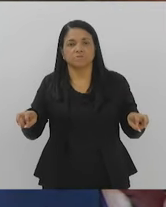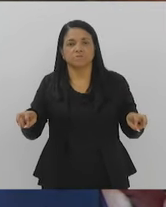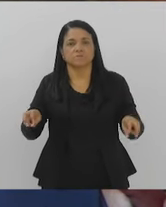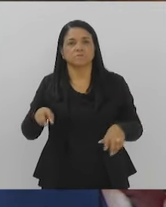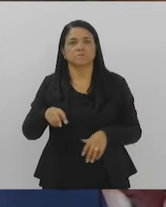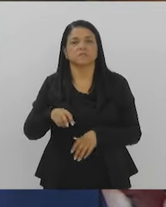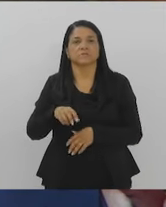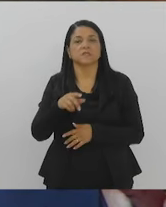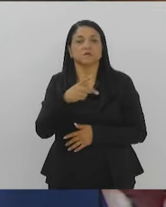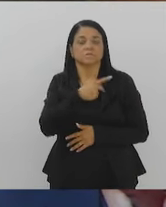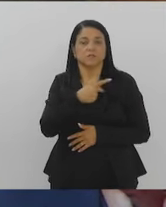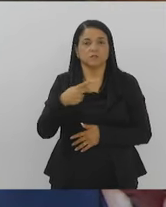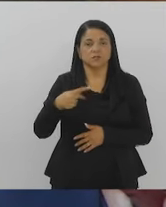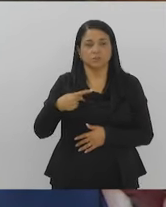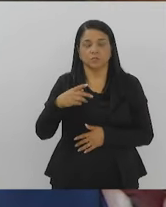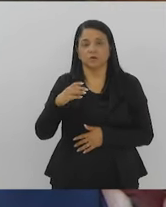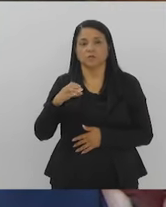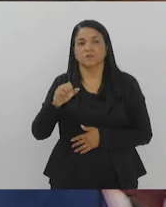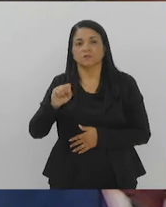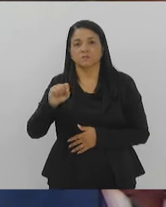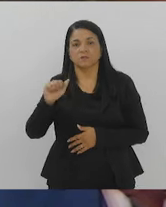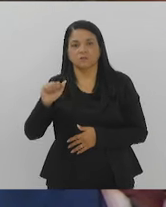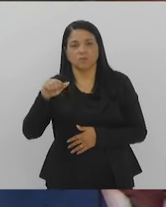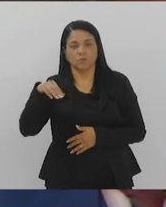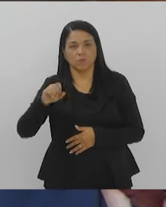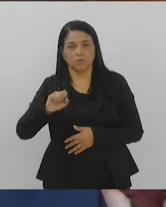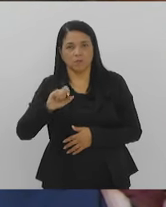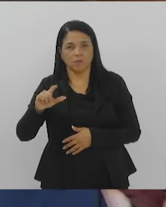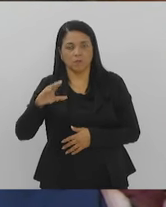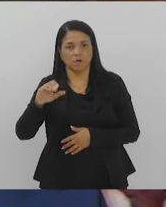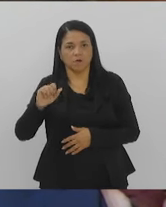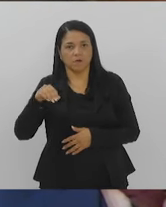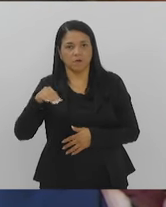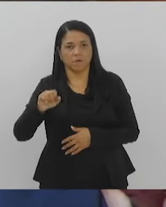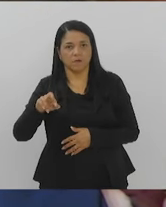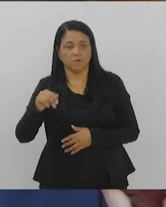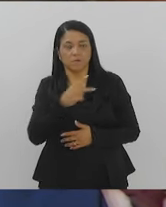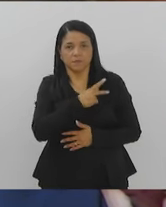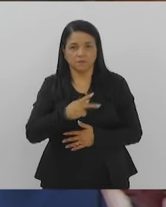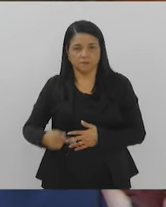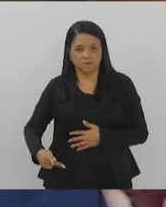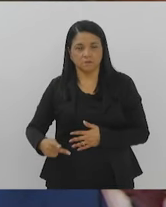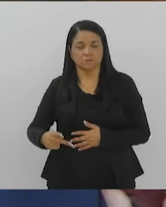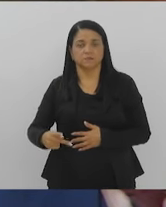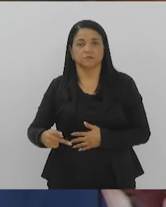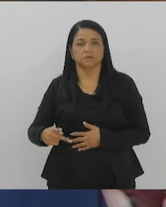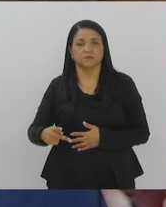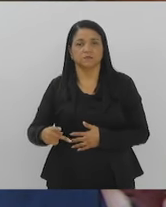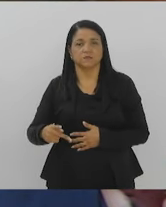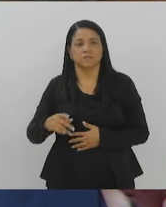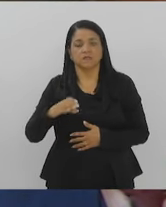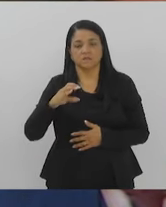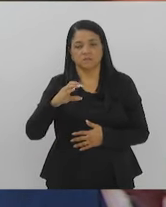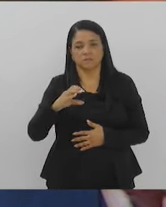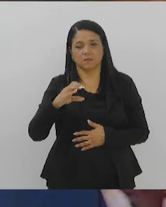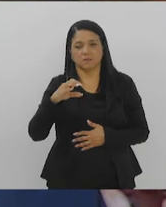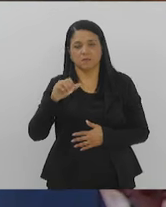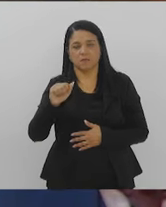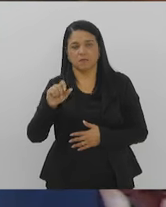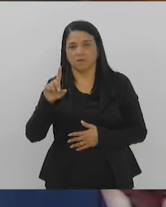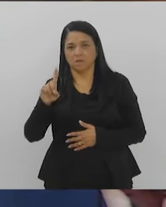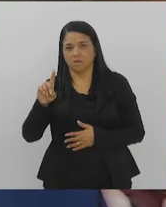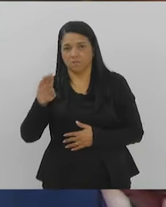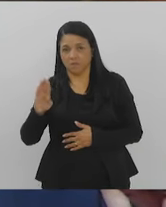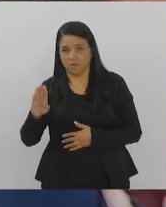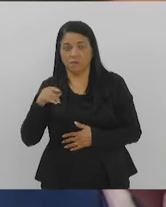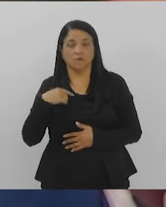pastor Samuel Câmara, presidente da nossa CADB e presidente